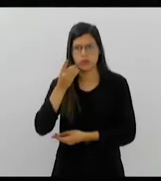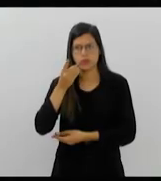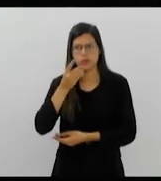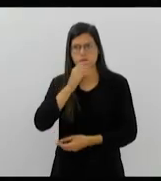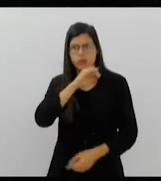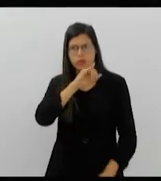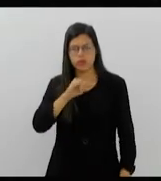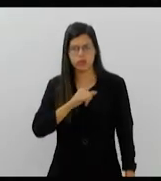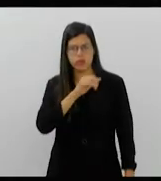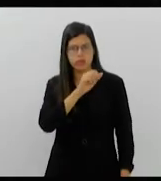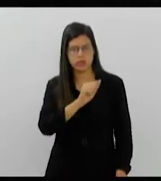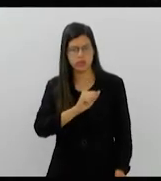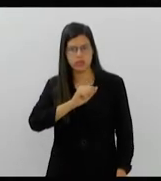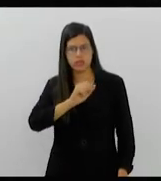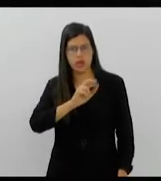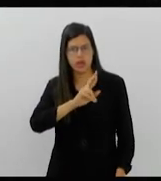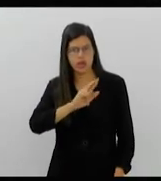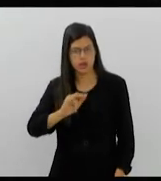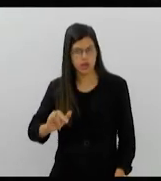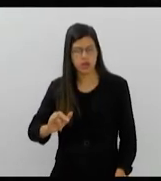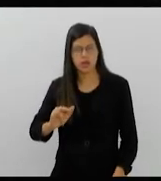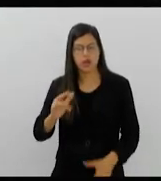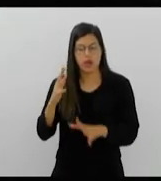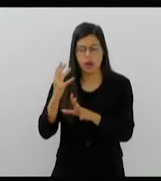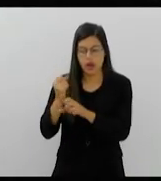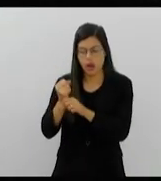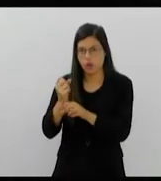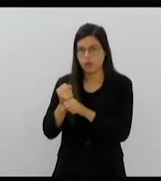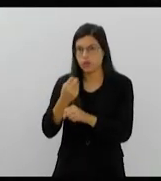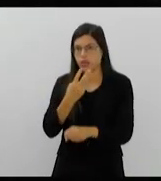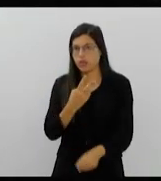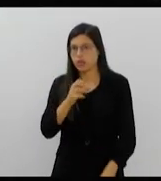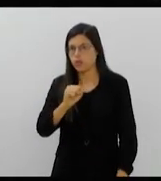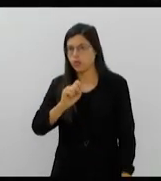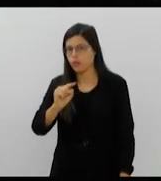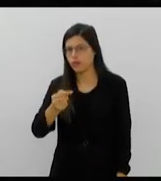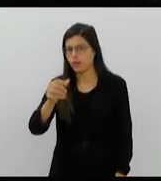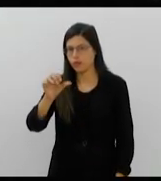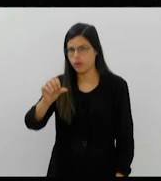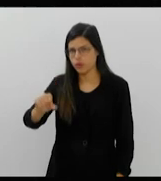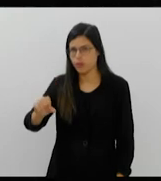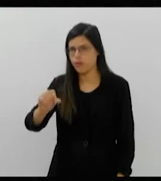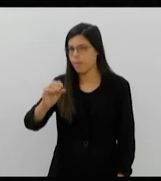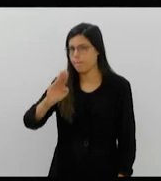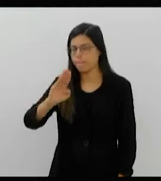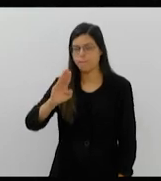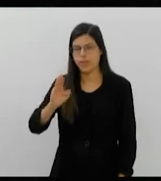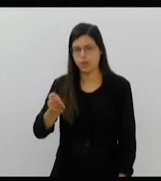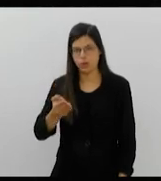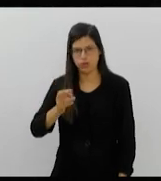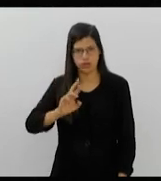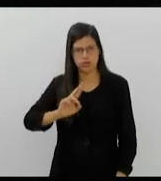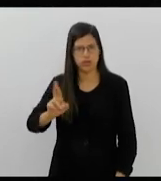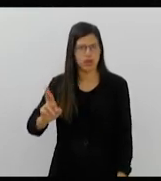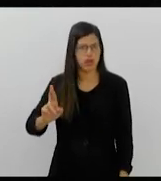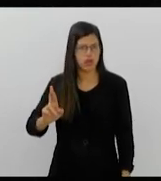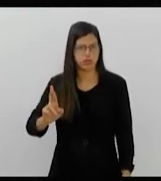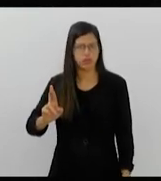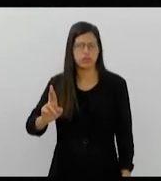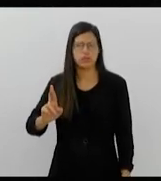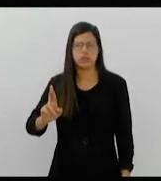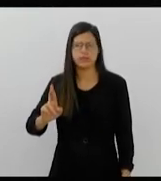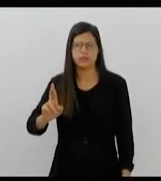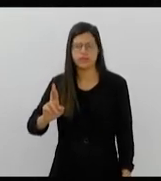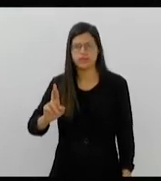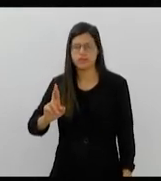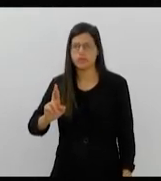Jari, somam 38,9 bilhões de reais. O